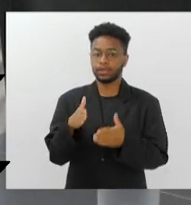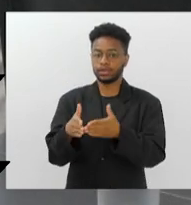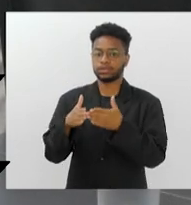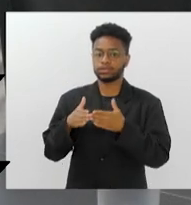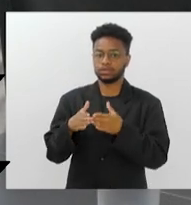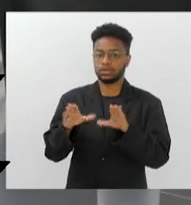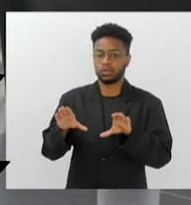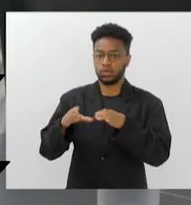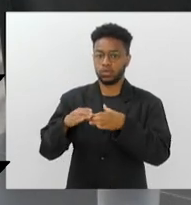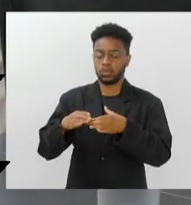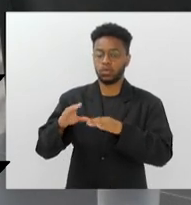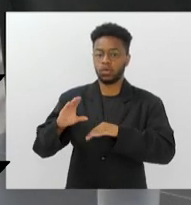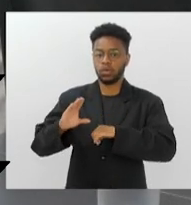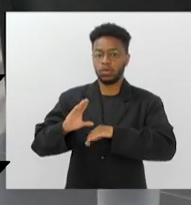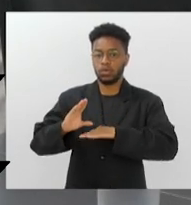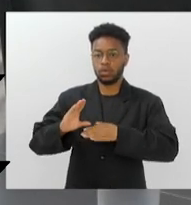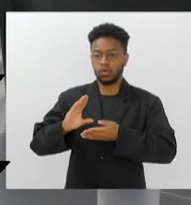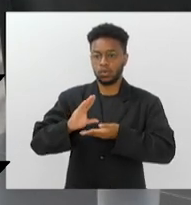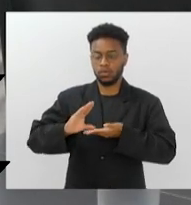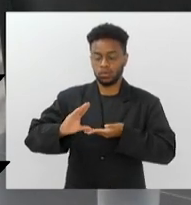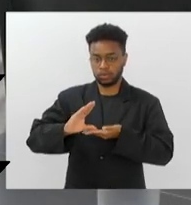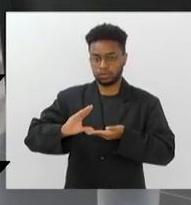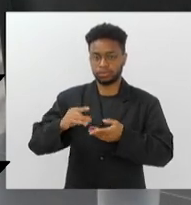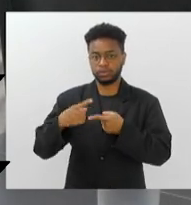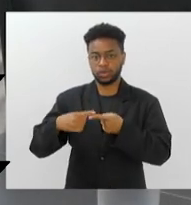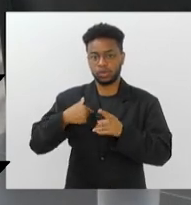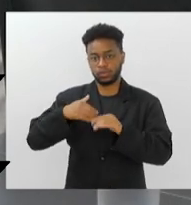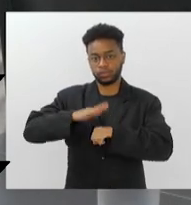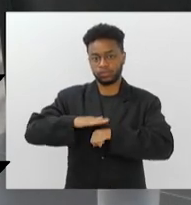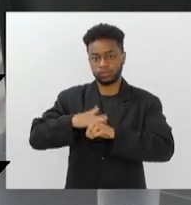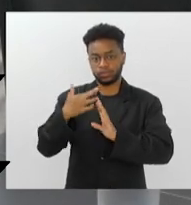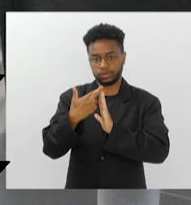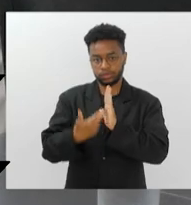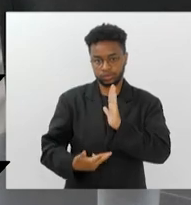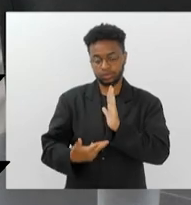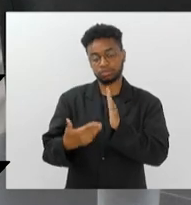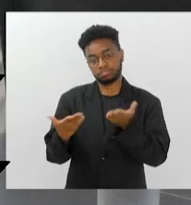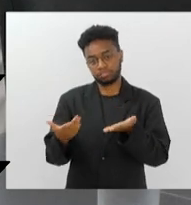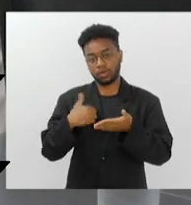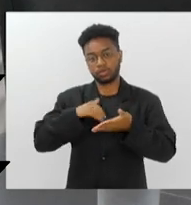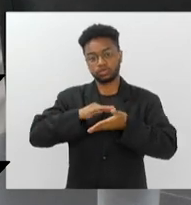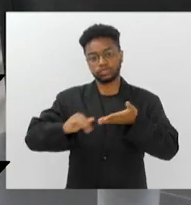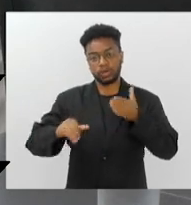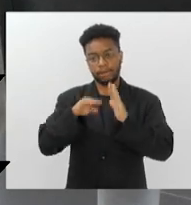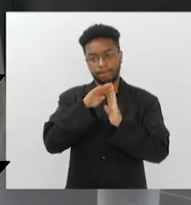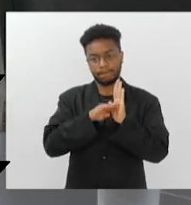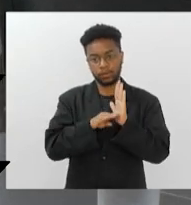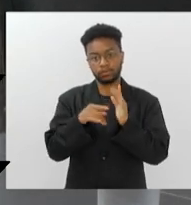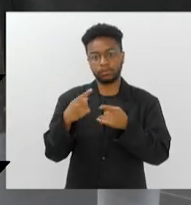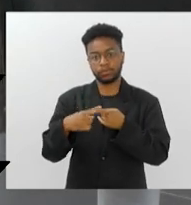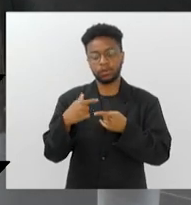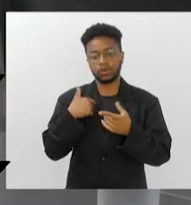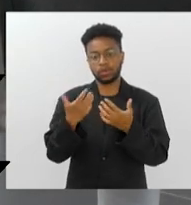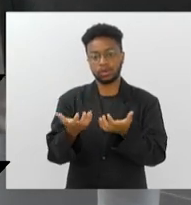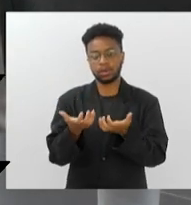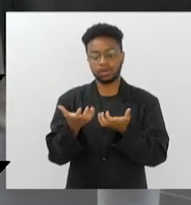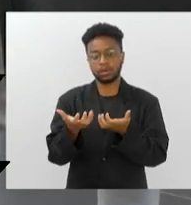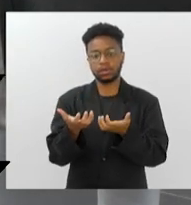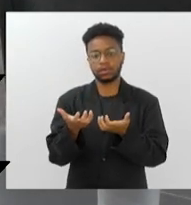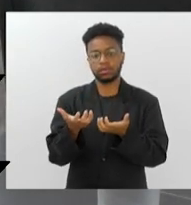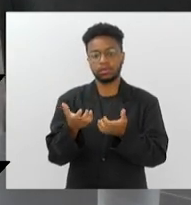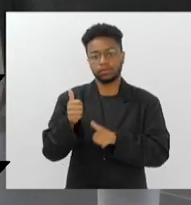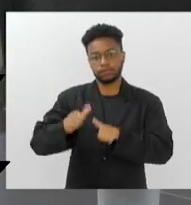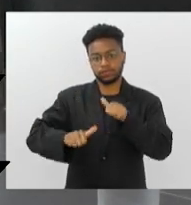colegiado vou retirar como eu sou relator né e vou retirar esse de pauta porque quero eh